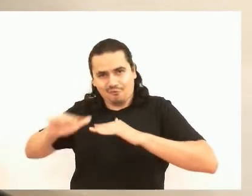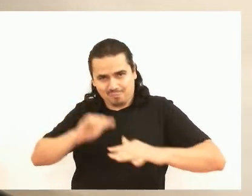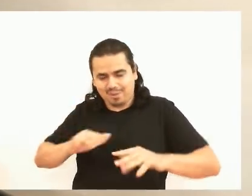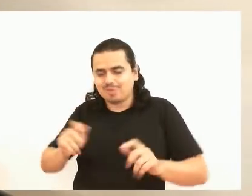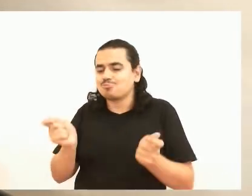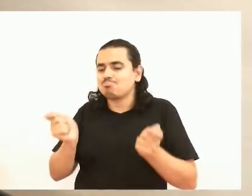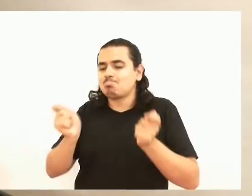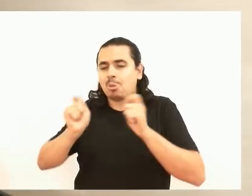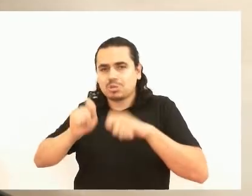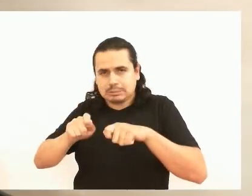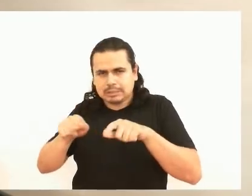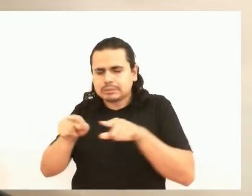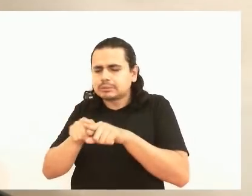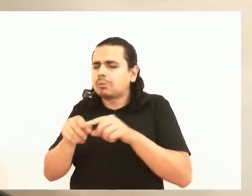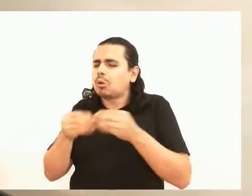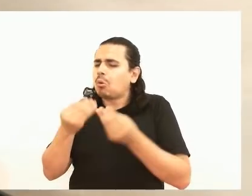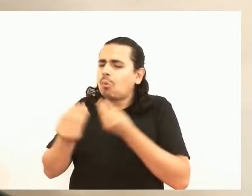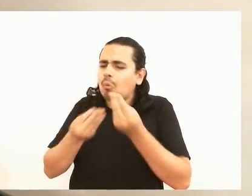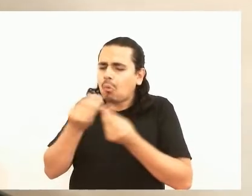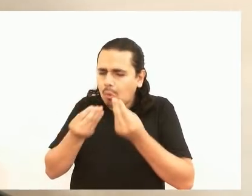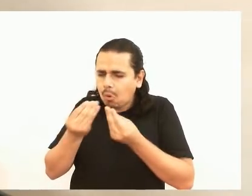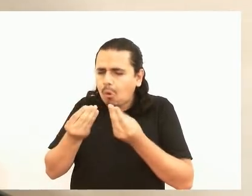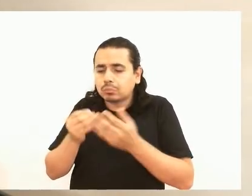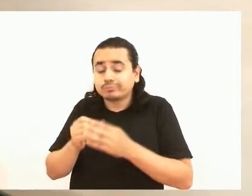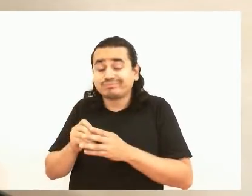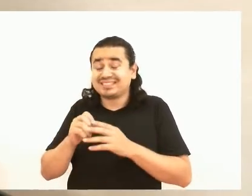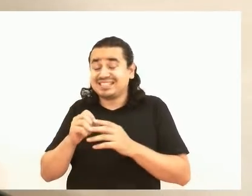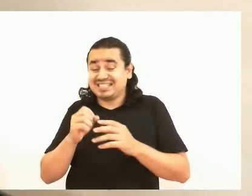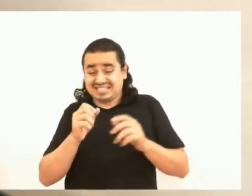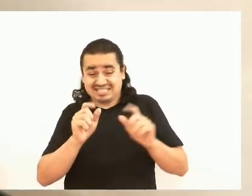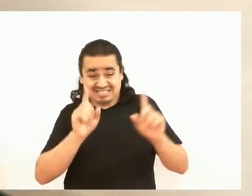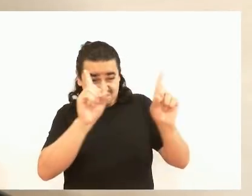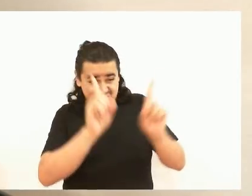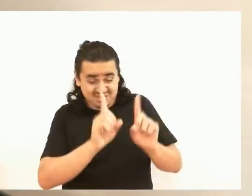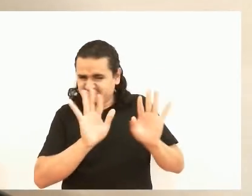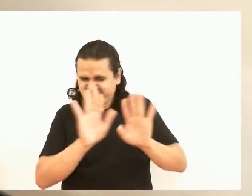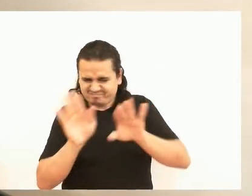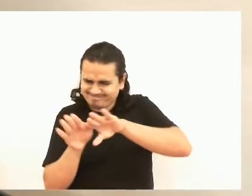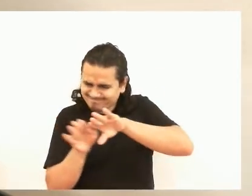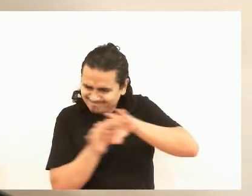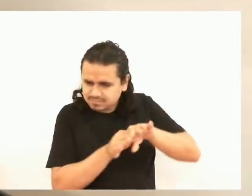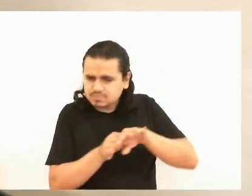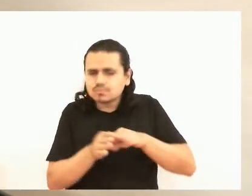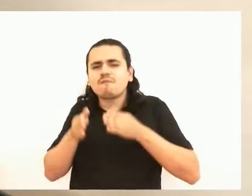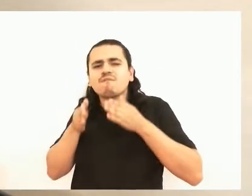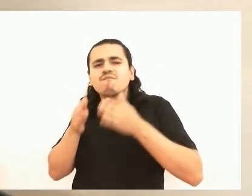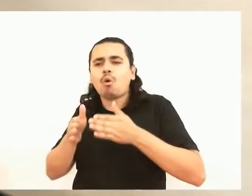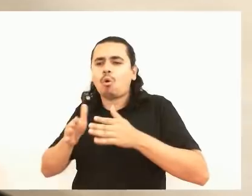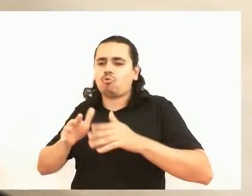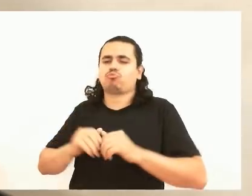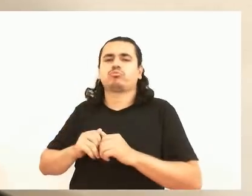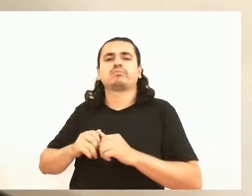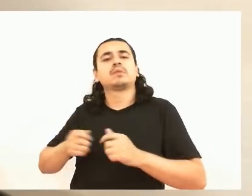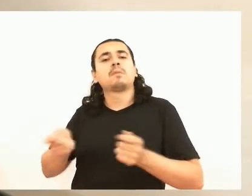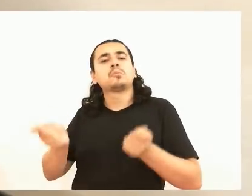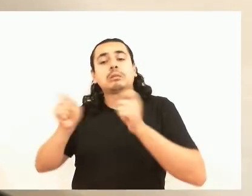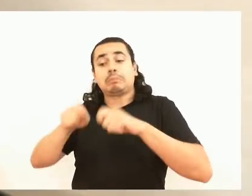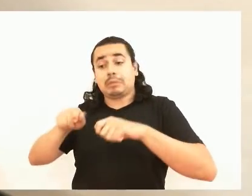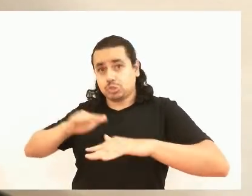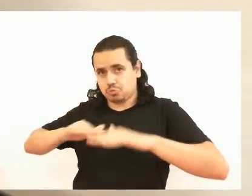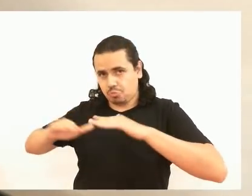quais são que quais que tem mais o que para as restrições movimento isso que eu costumo está